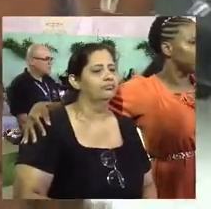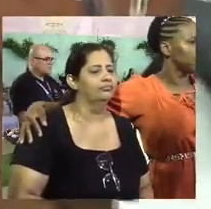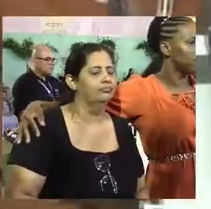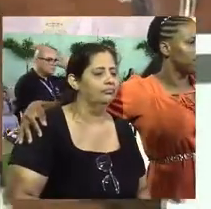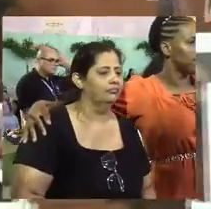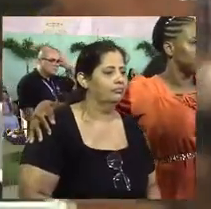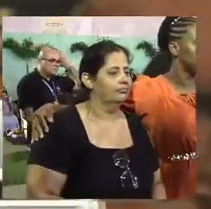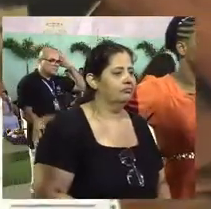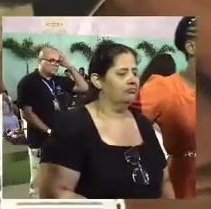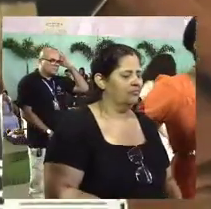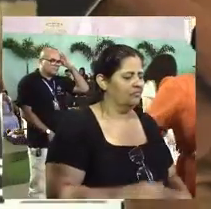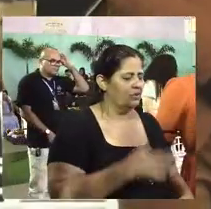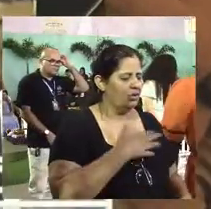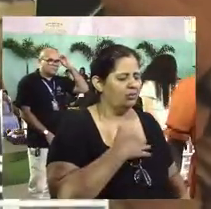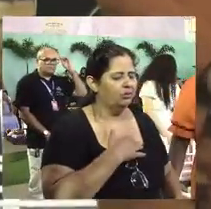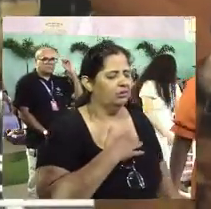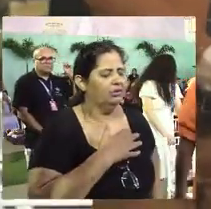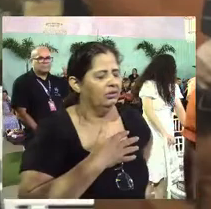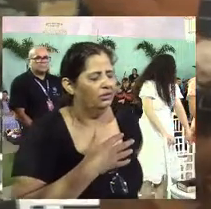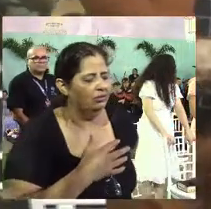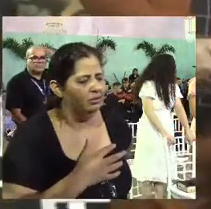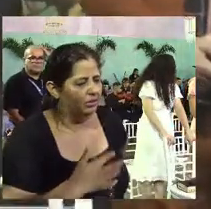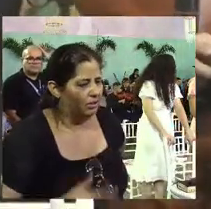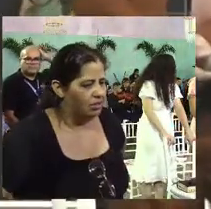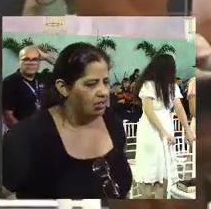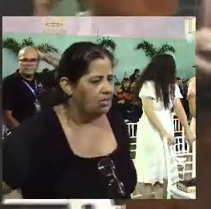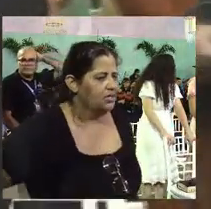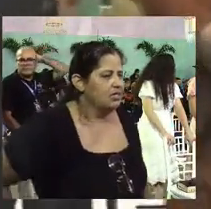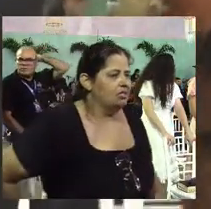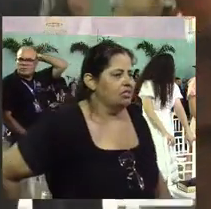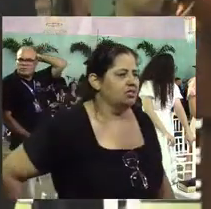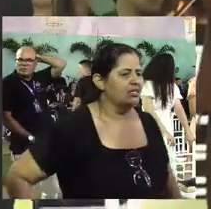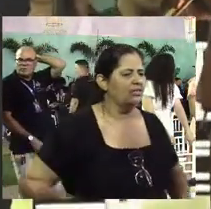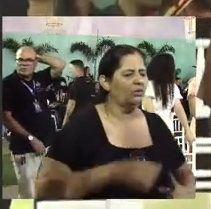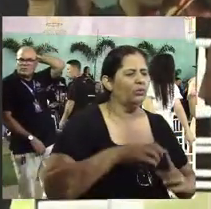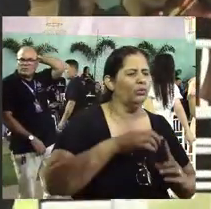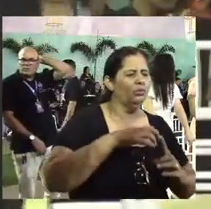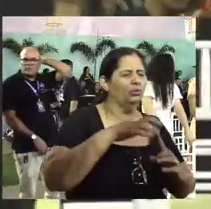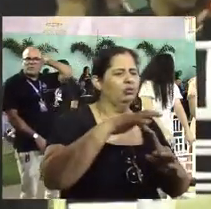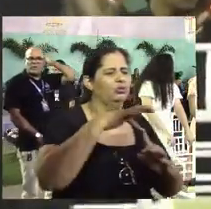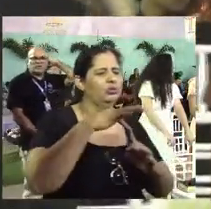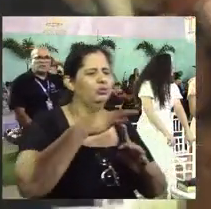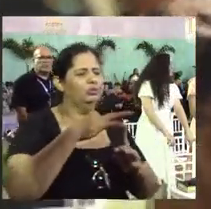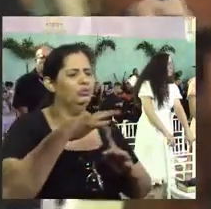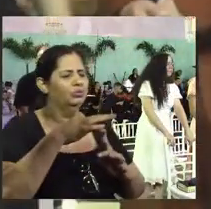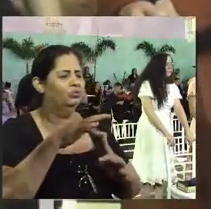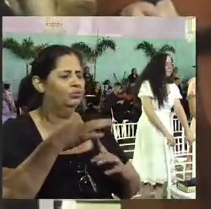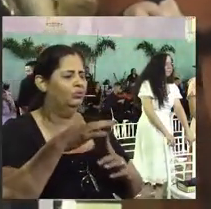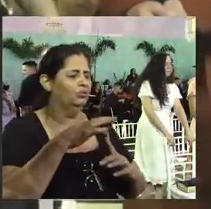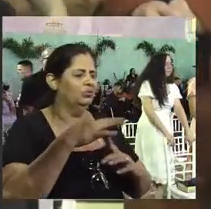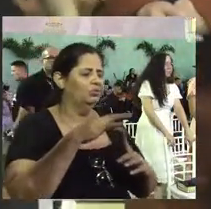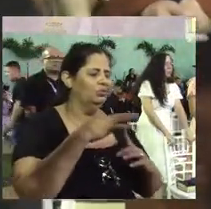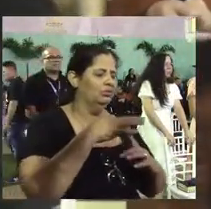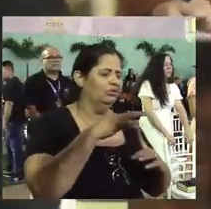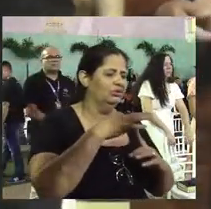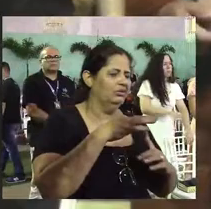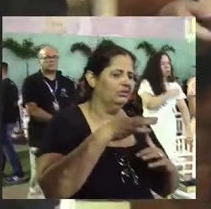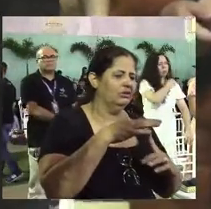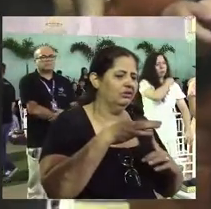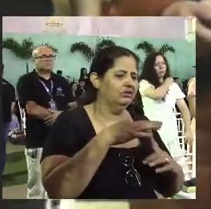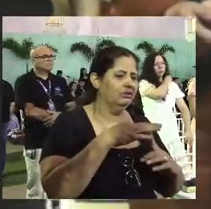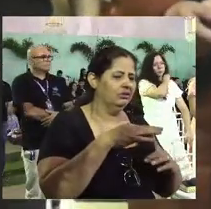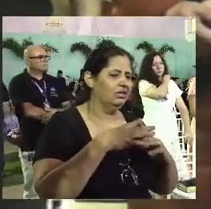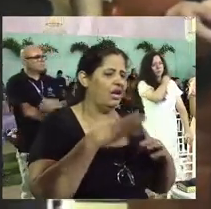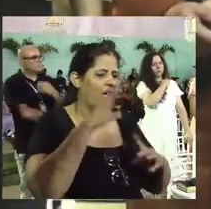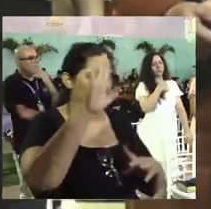Coloque a mão na enfermidade algumas pessoas vão sentir esquentar o lugar da dor porque a mão